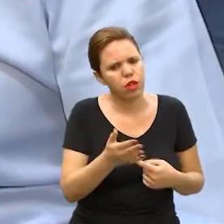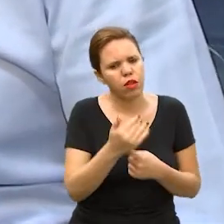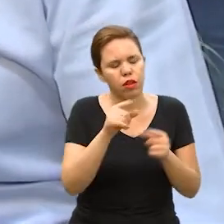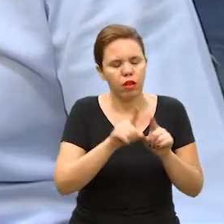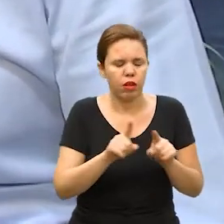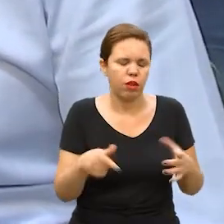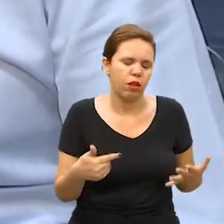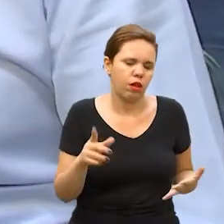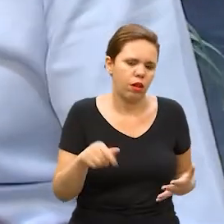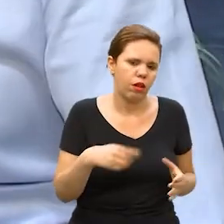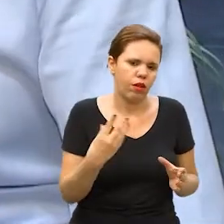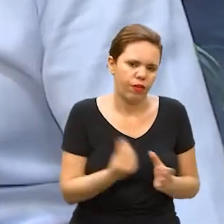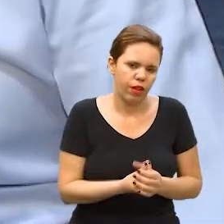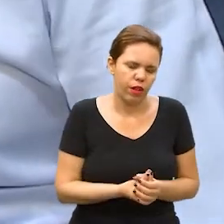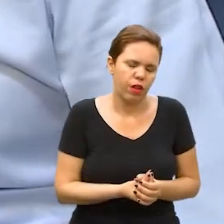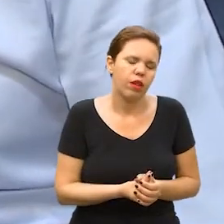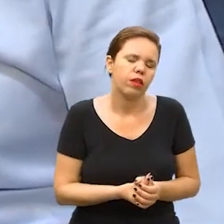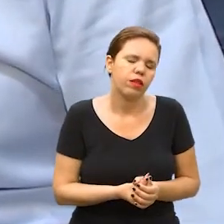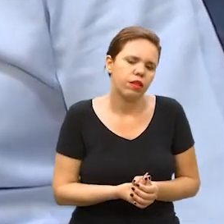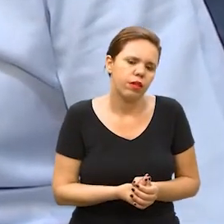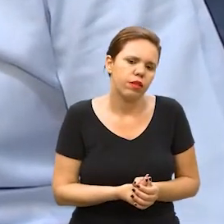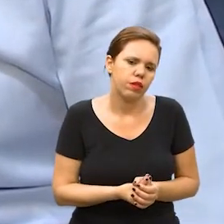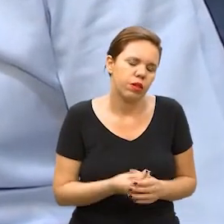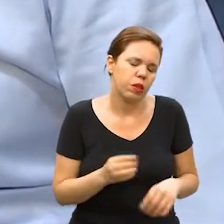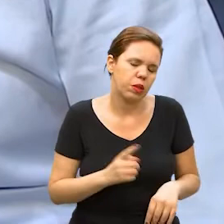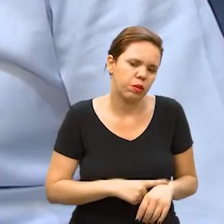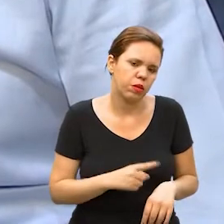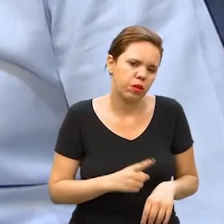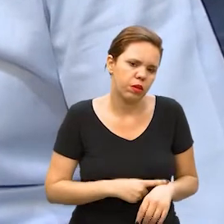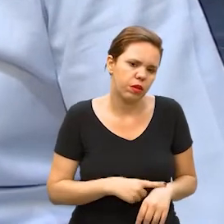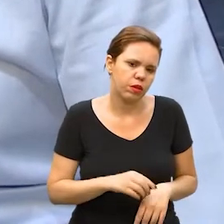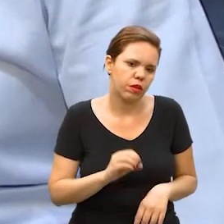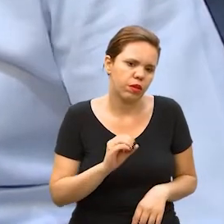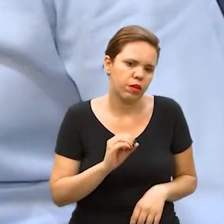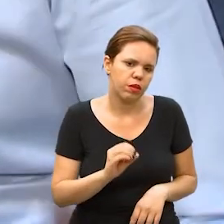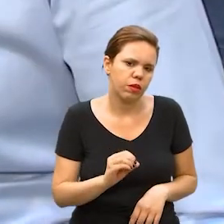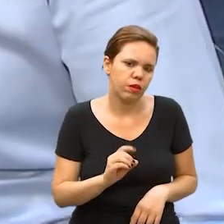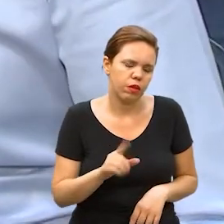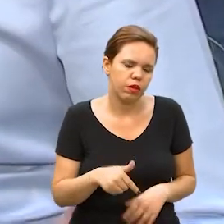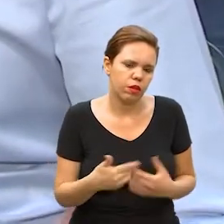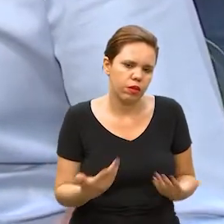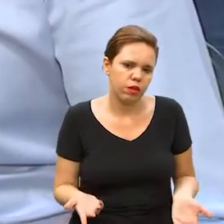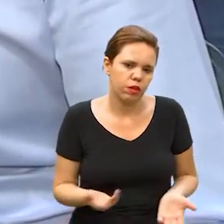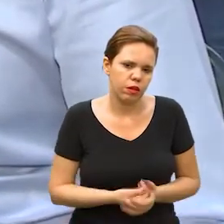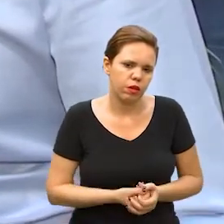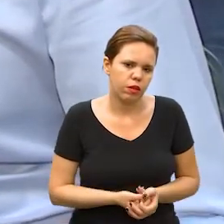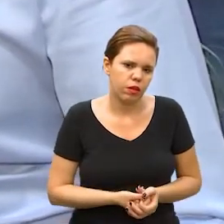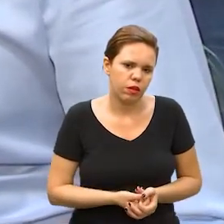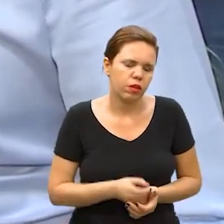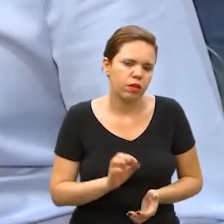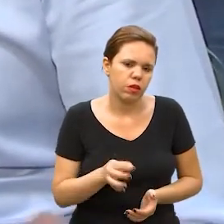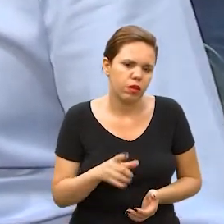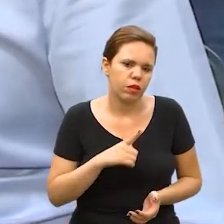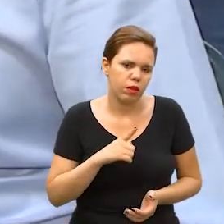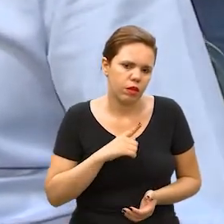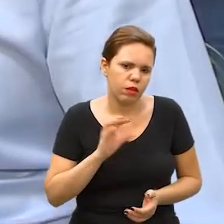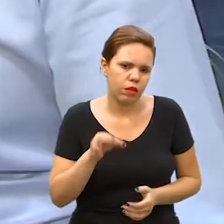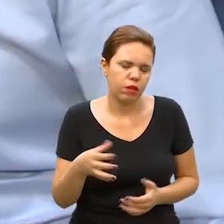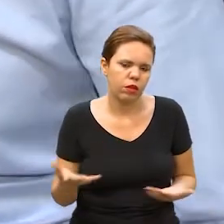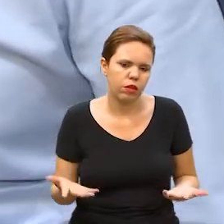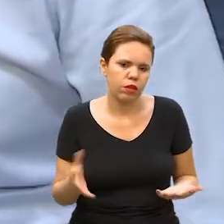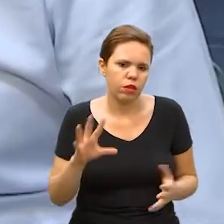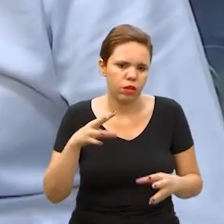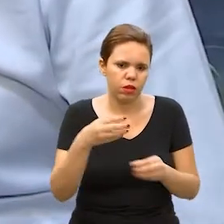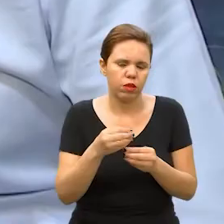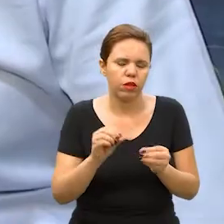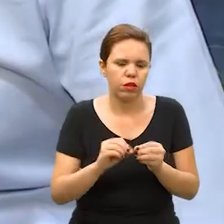pedigree fez parte, veio desde do momento zero, né? Isso certamente tem a influência